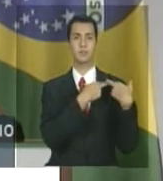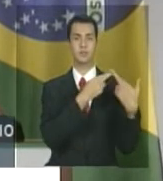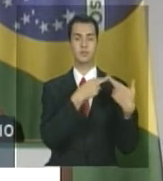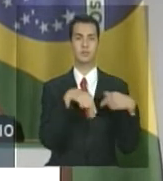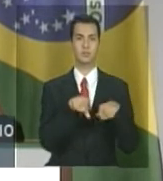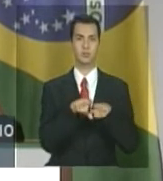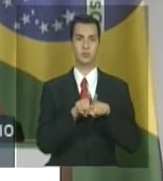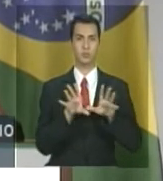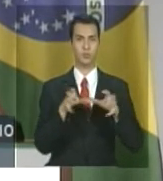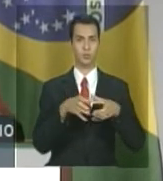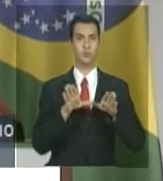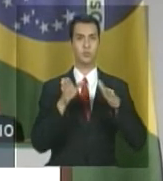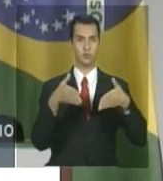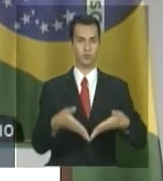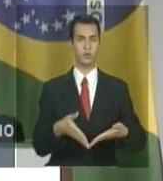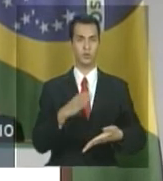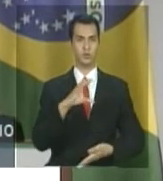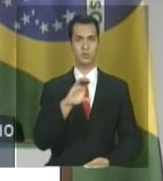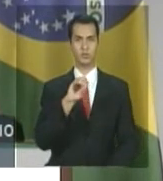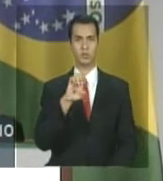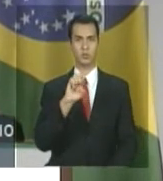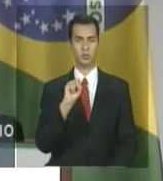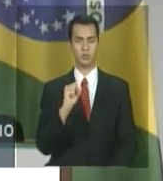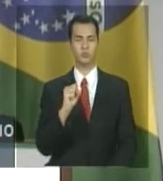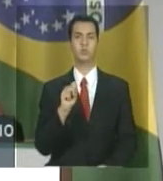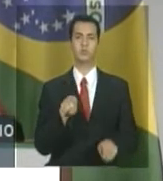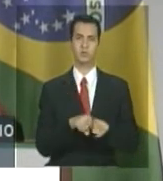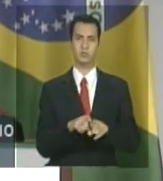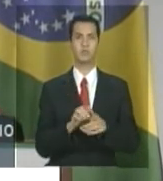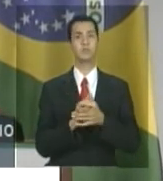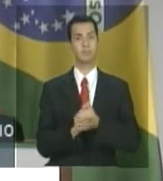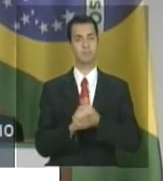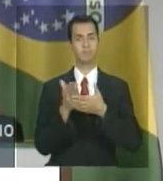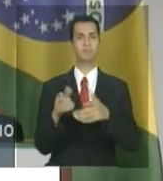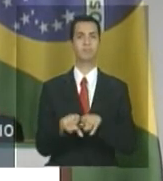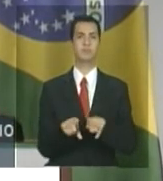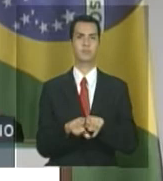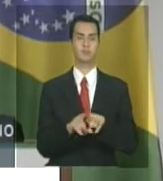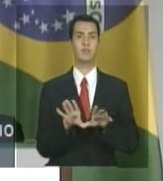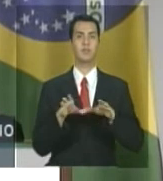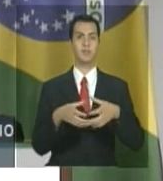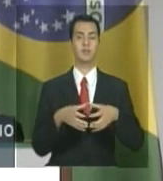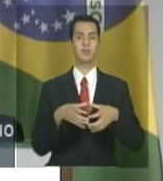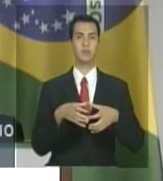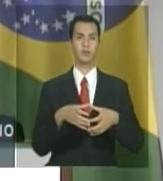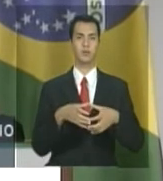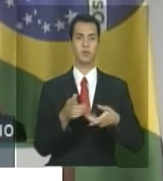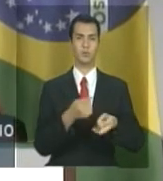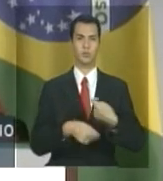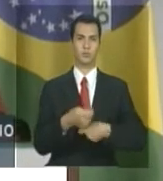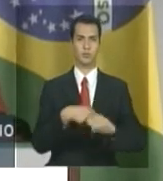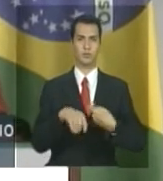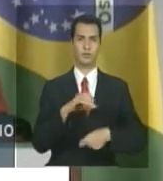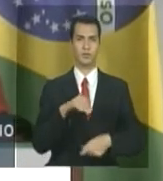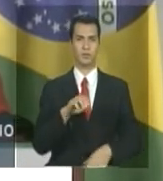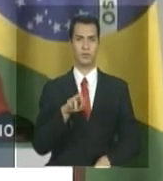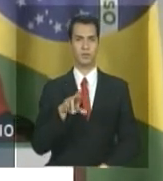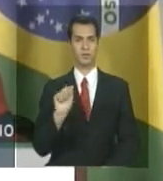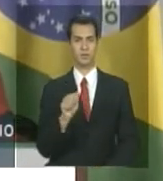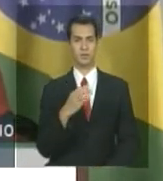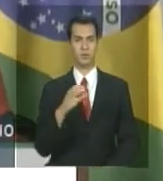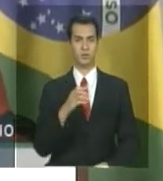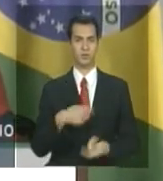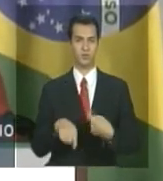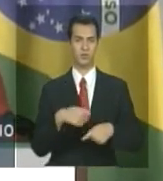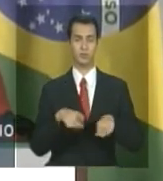CEOs. Queria iniciar saudando esta Câmara de Comércio pela conclusão